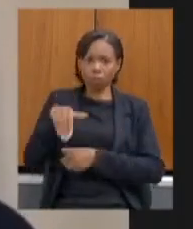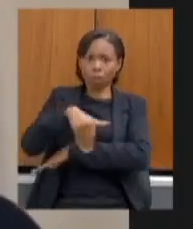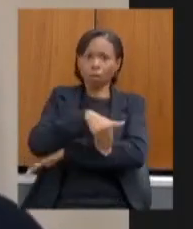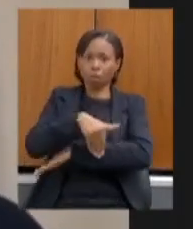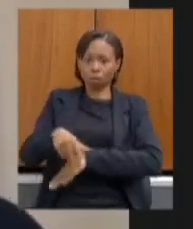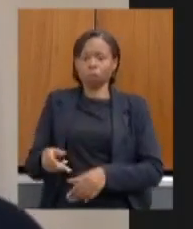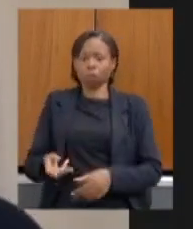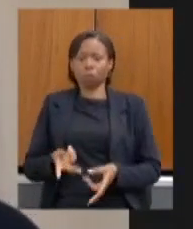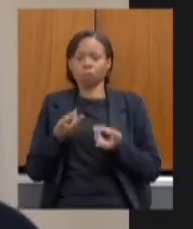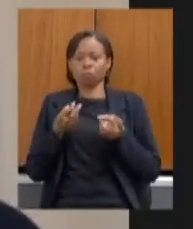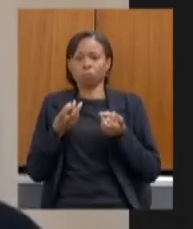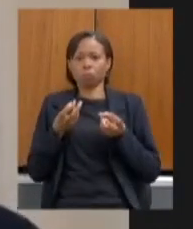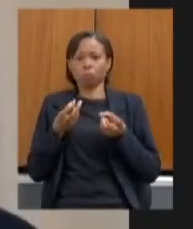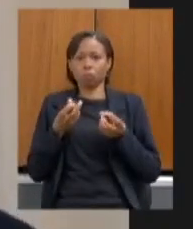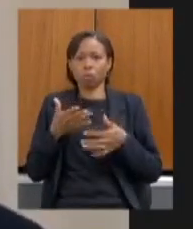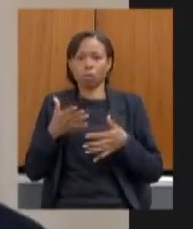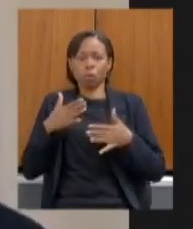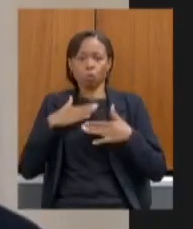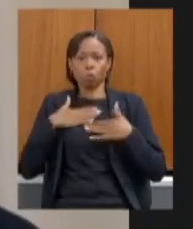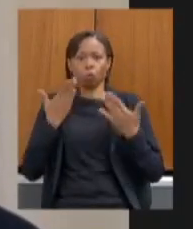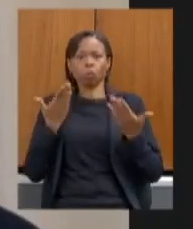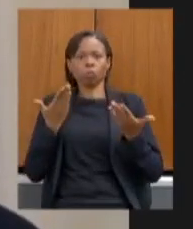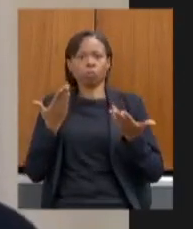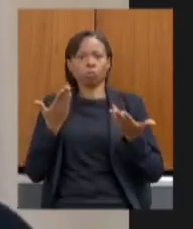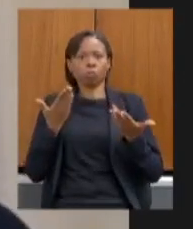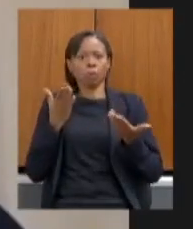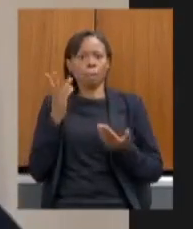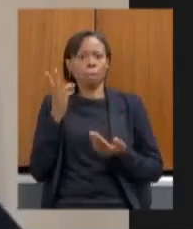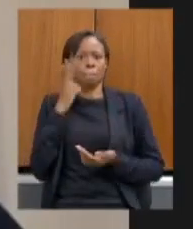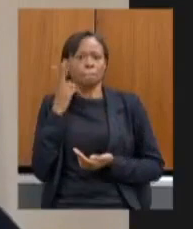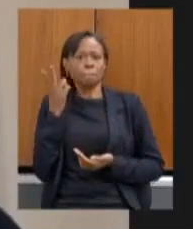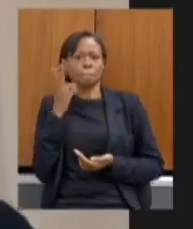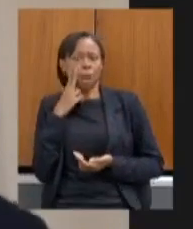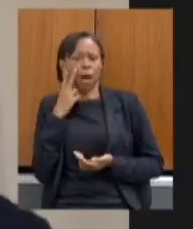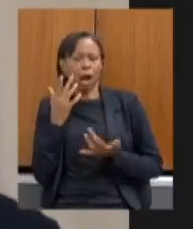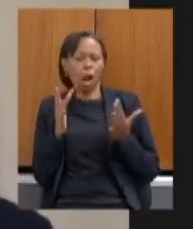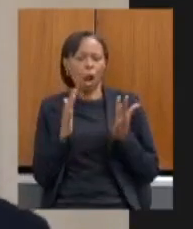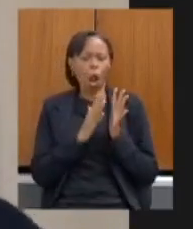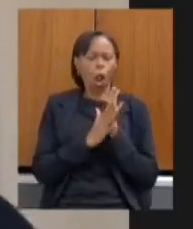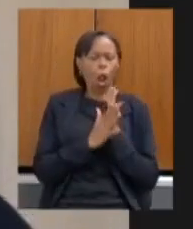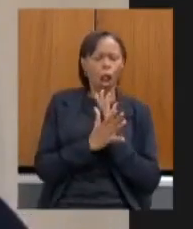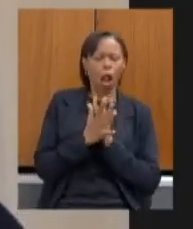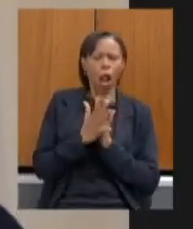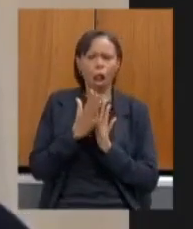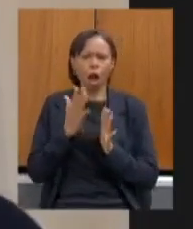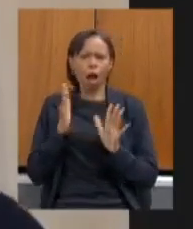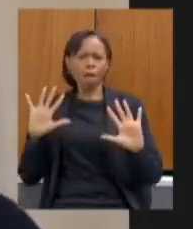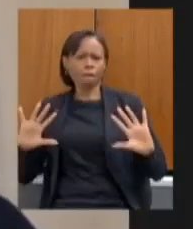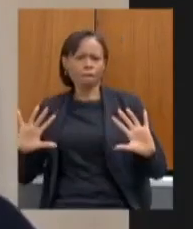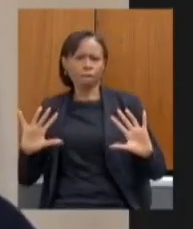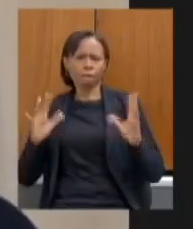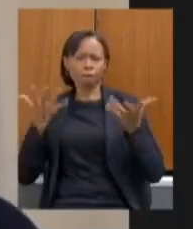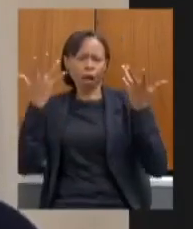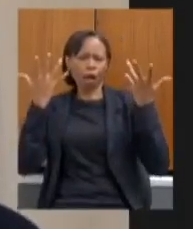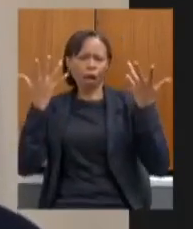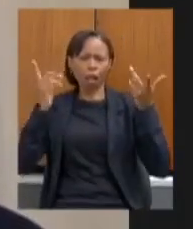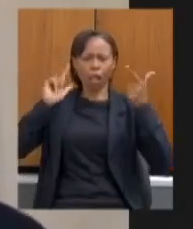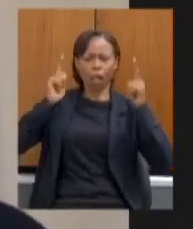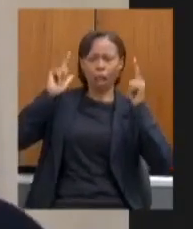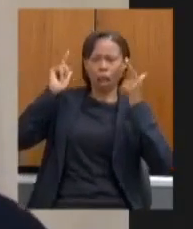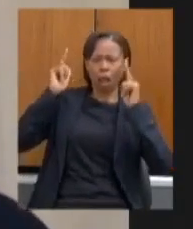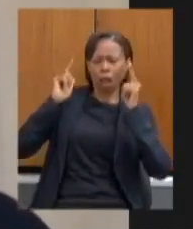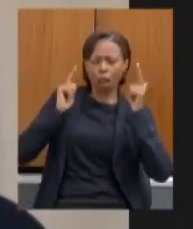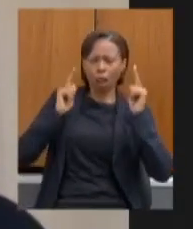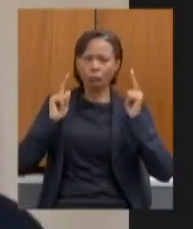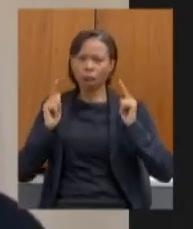com o que vê. Encontros em barzinhos, happy hours, festinhas, baladas,